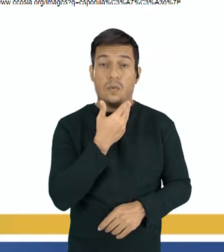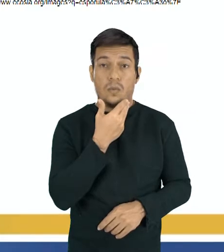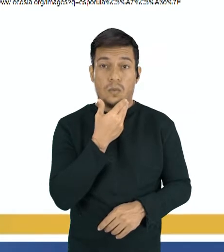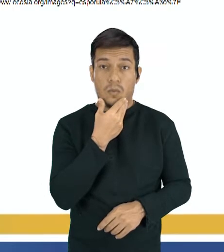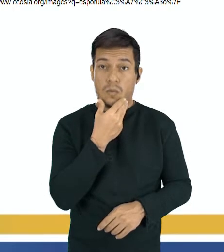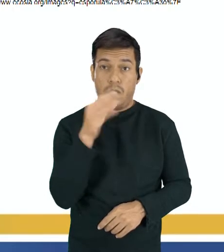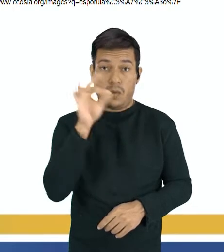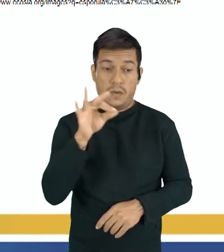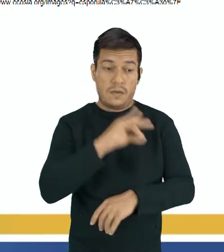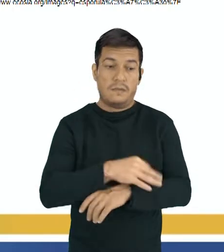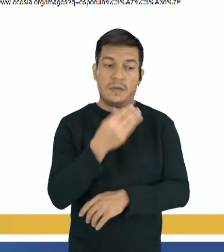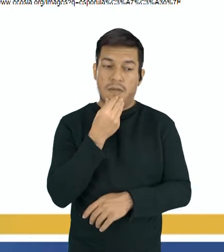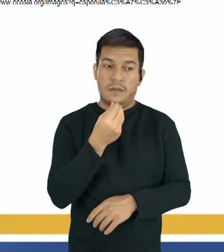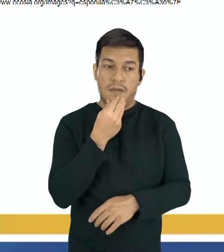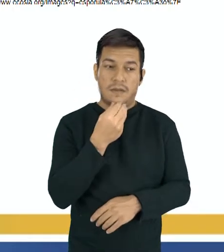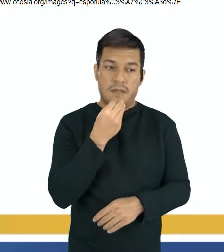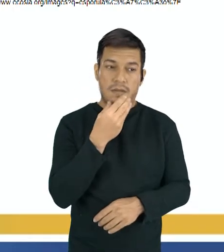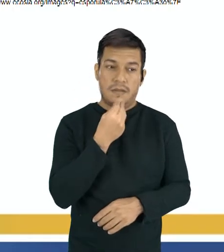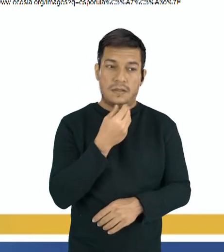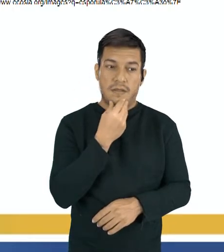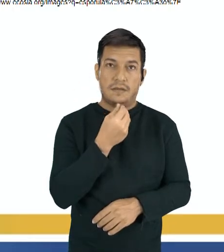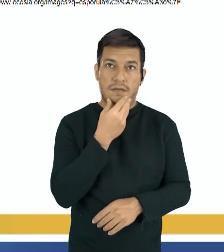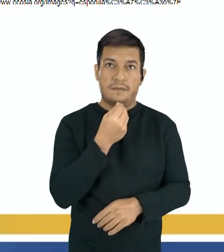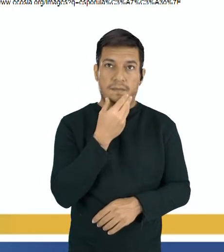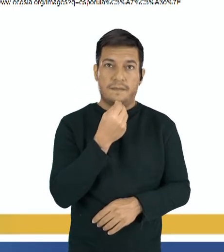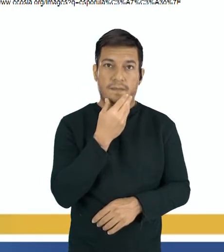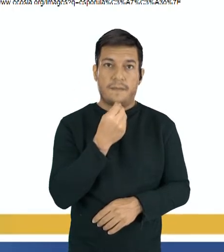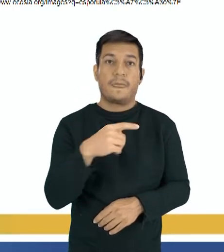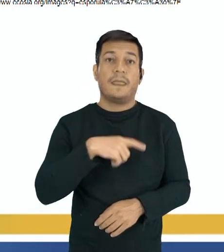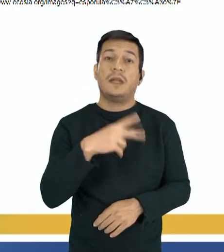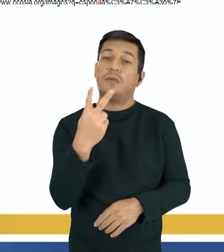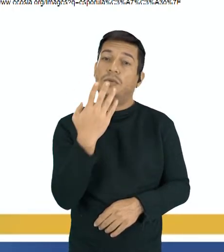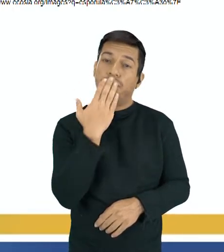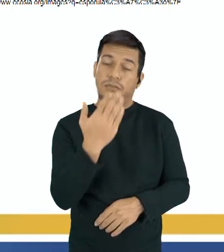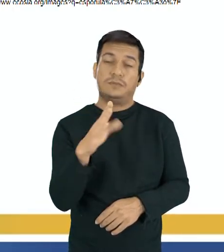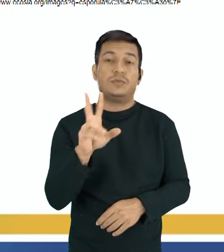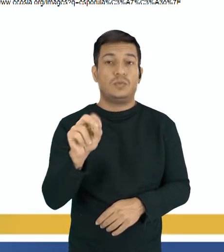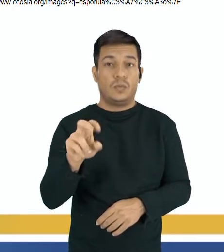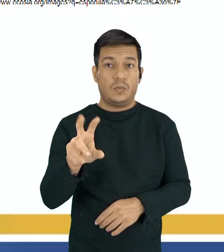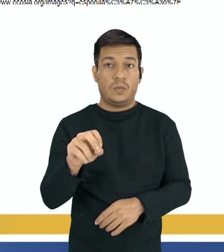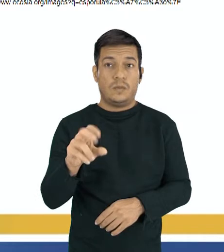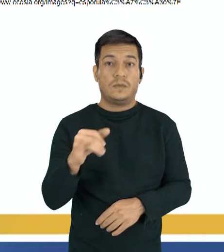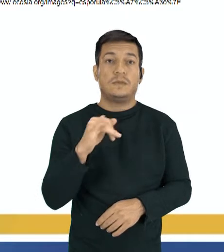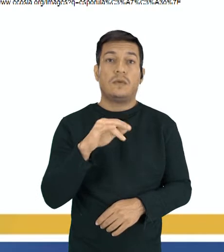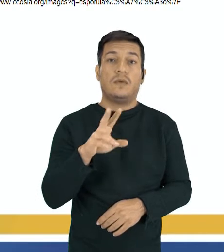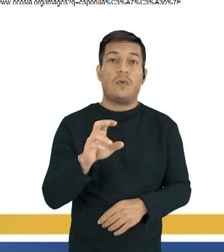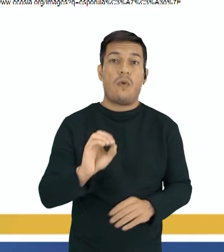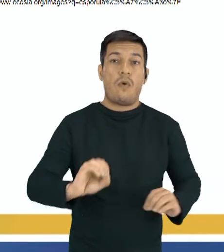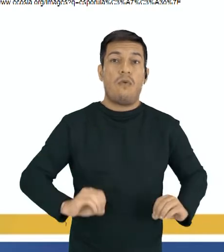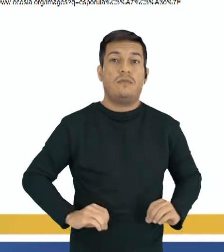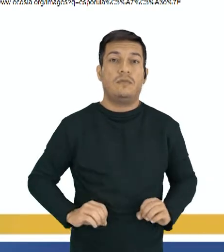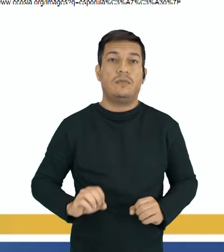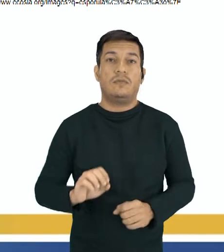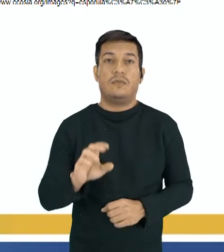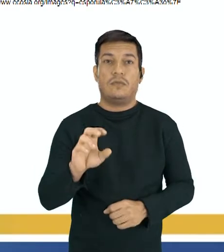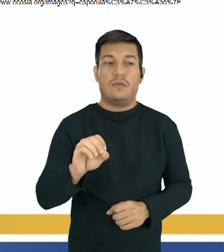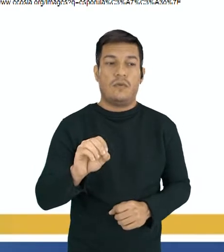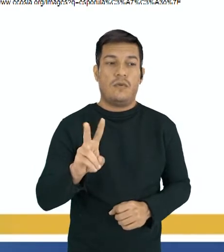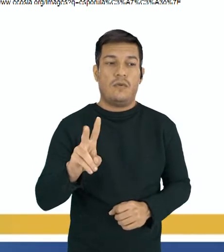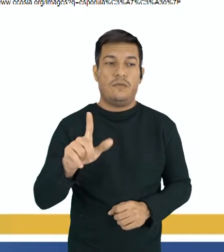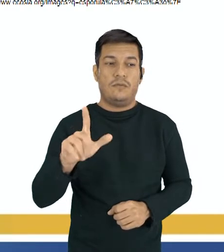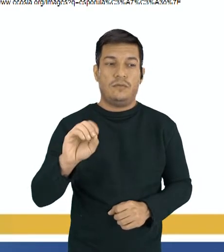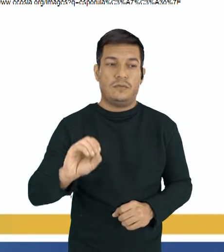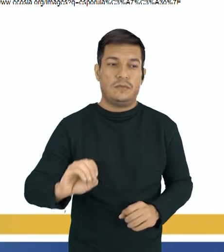acontece? A abelha rainha, ela forma dois tipos de óvulos. Se o óvulo ele for